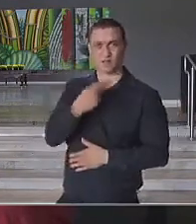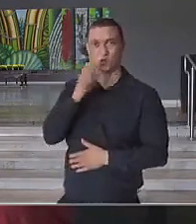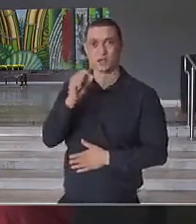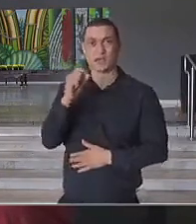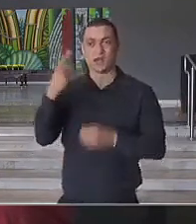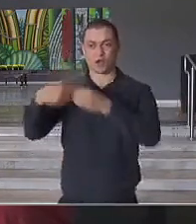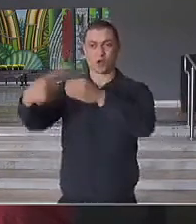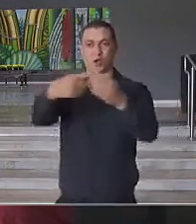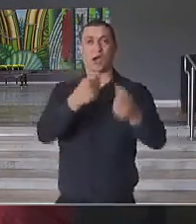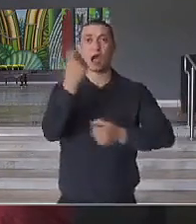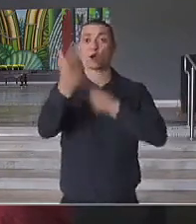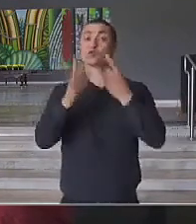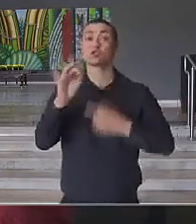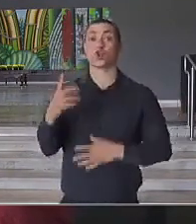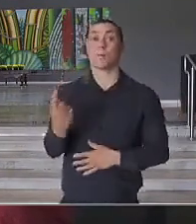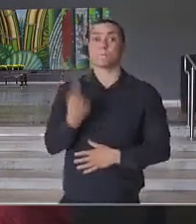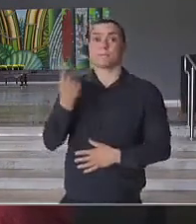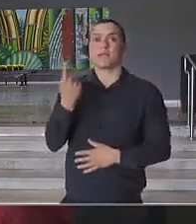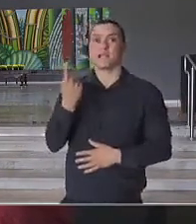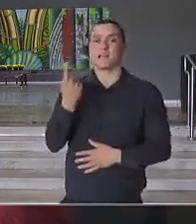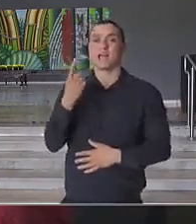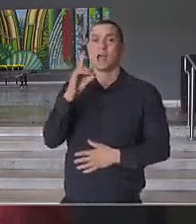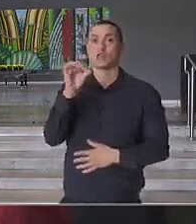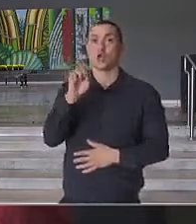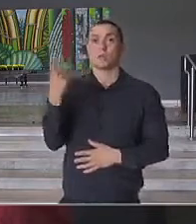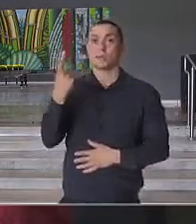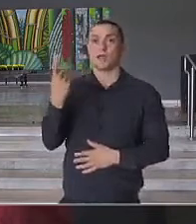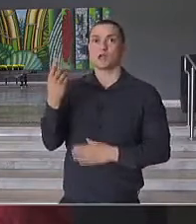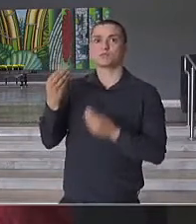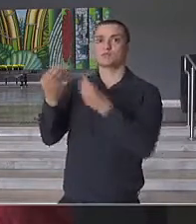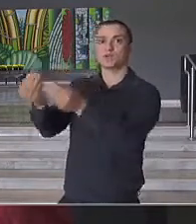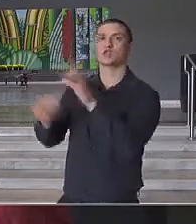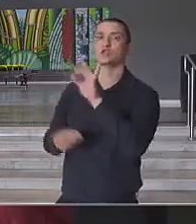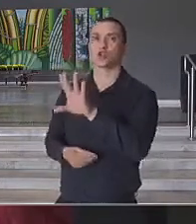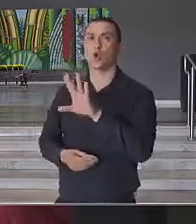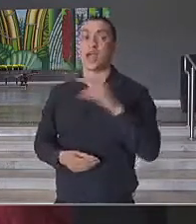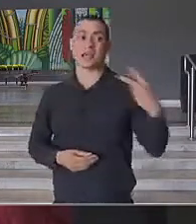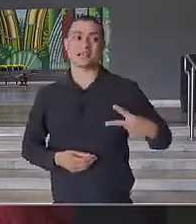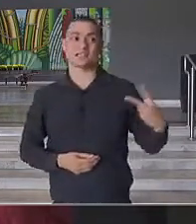alguns municípios só receberam o suficiente para a primeira dose. E aí essa